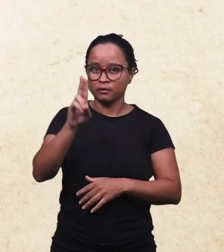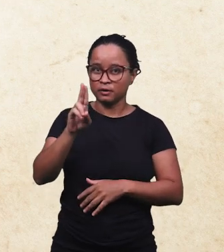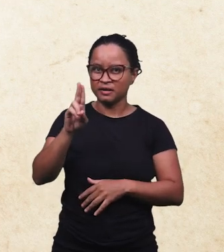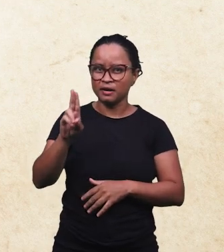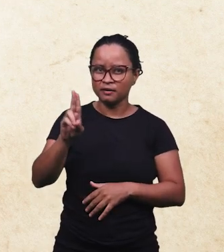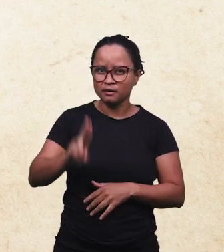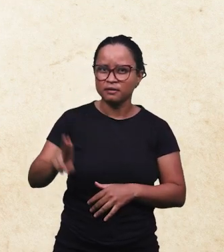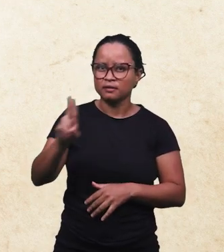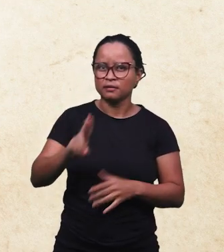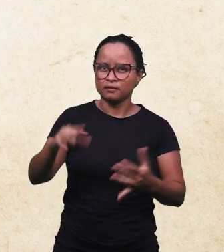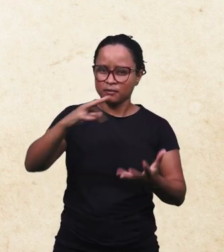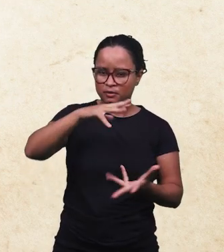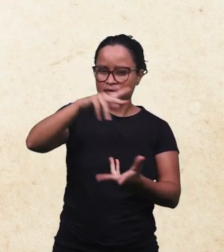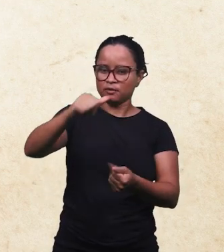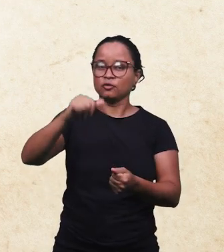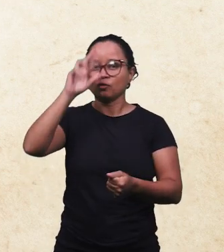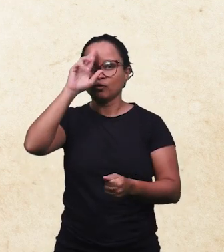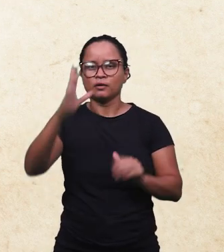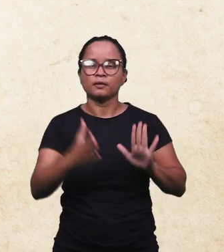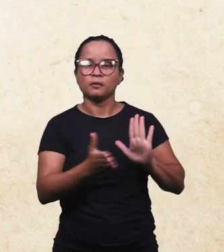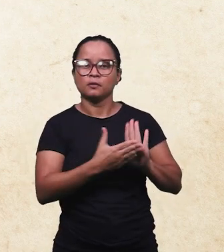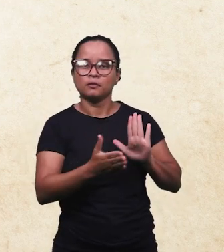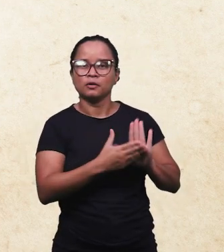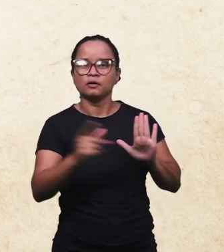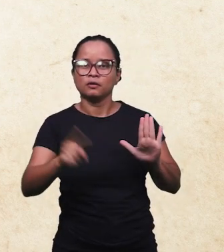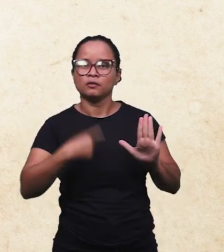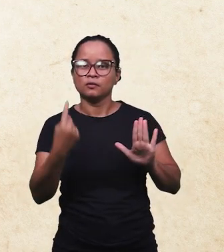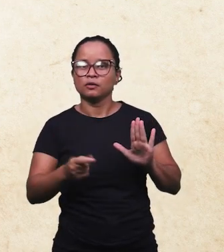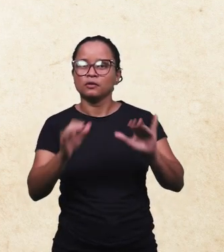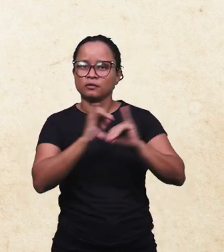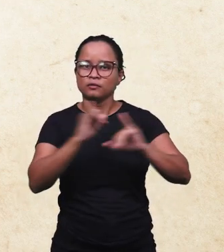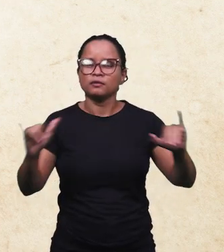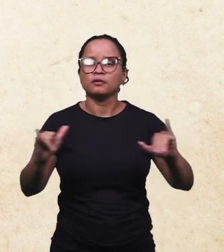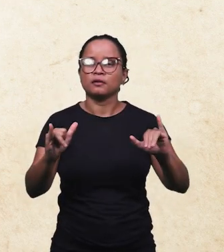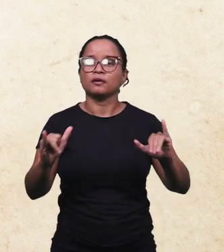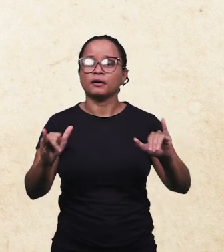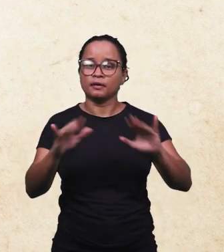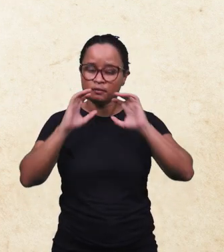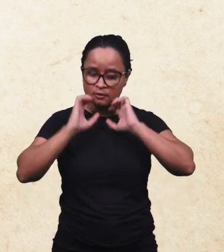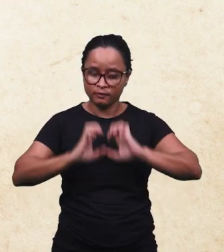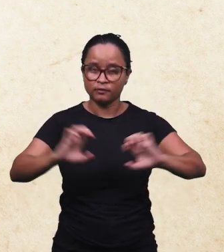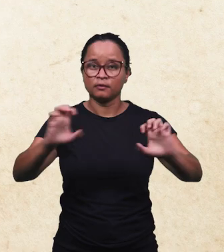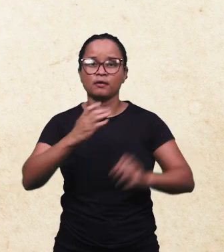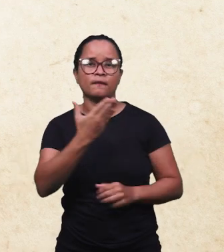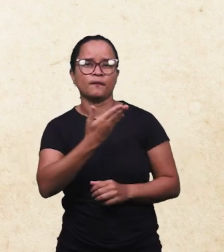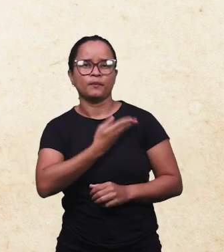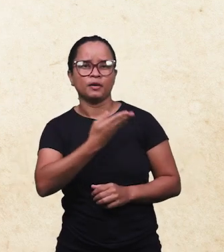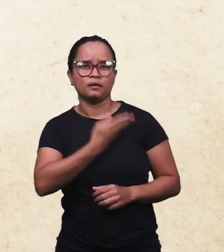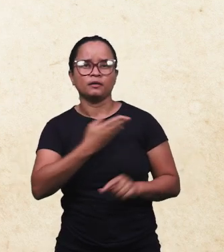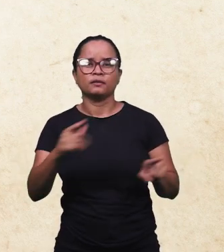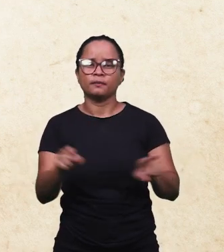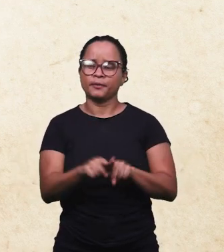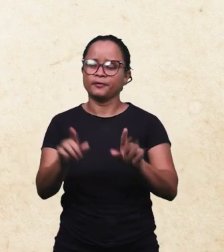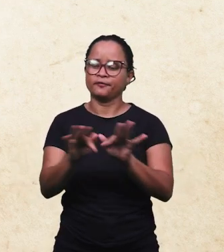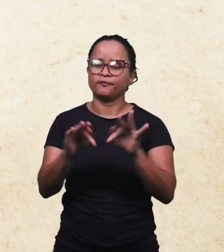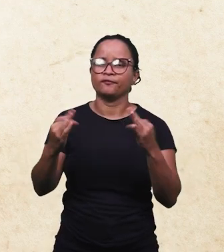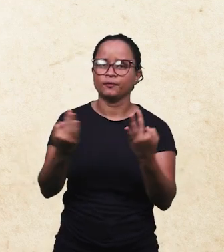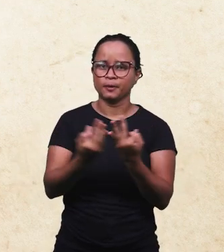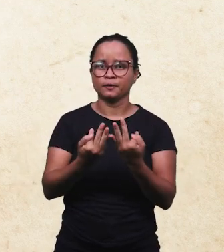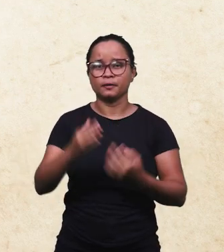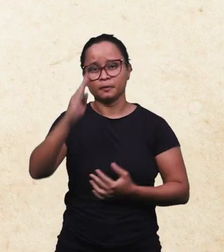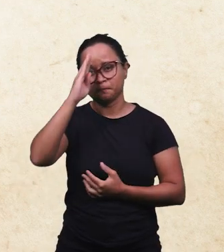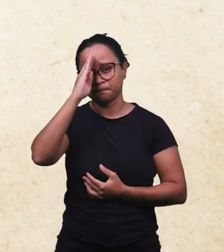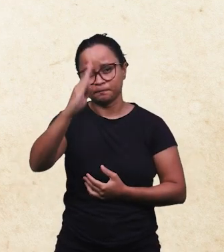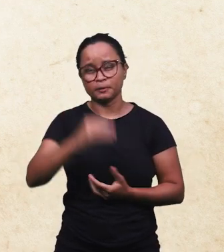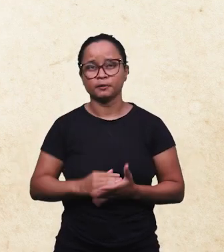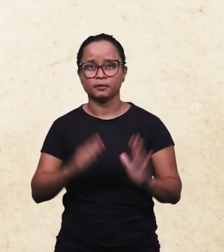instrumento maravilhoso a qual o Senhor tem nos proporcionado para levar a palavra do Senhor, para evangelizar nossos amigos, nossos familiares.